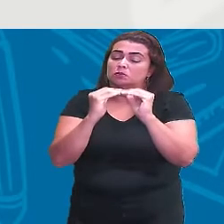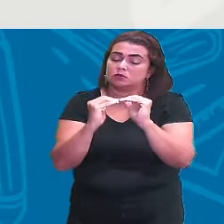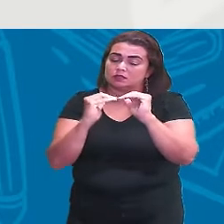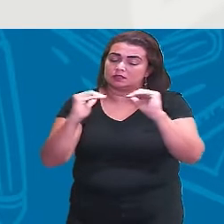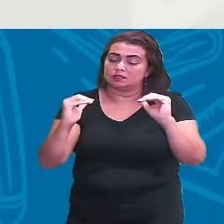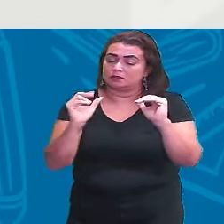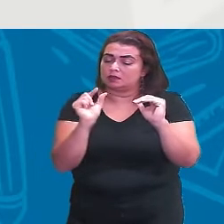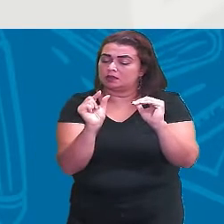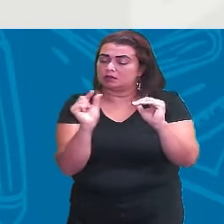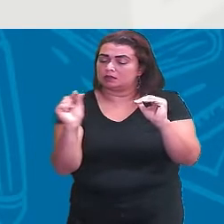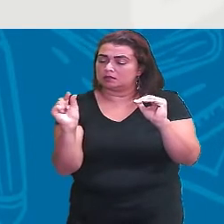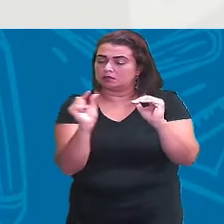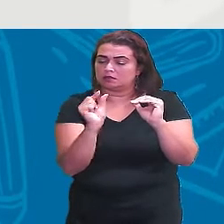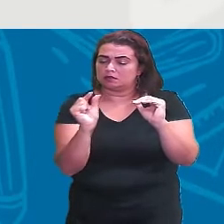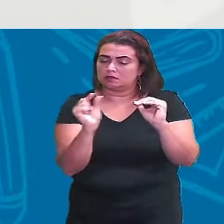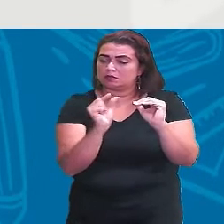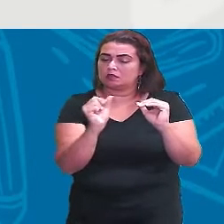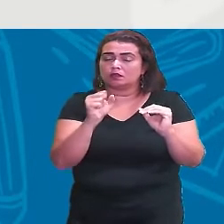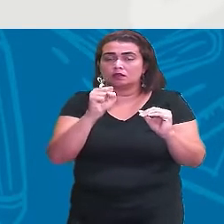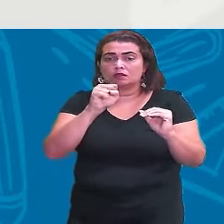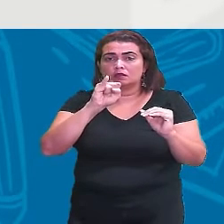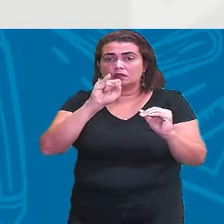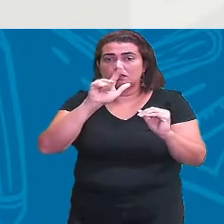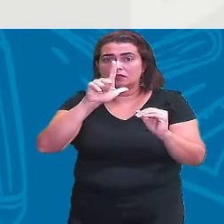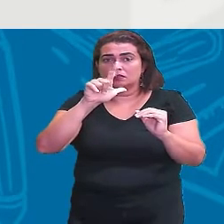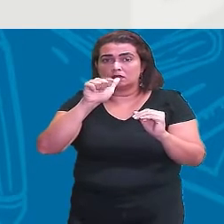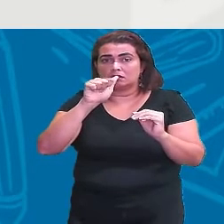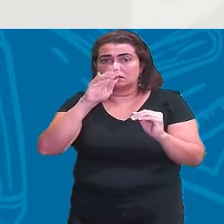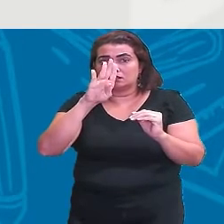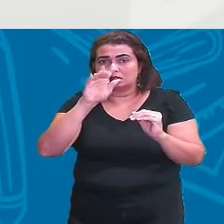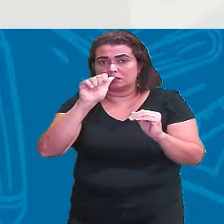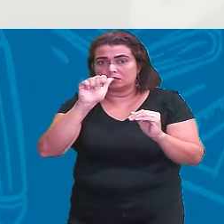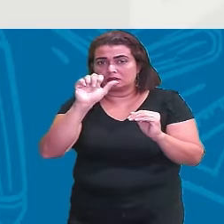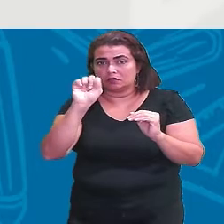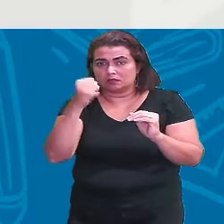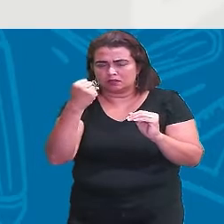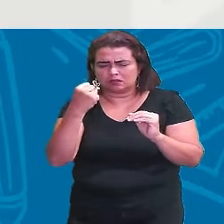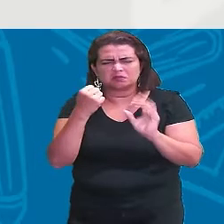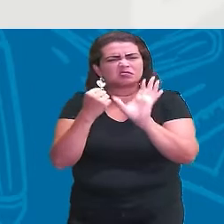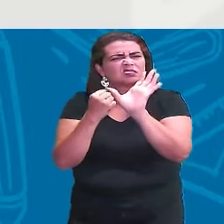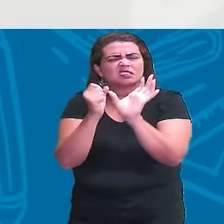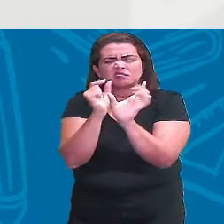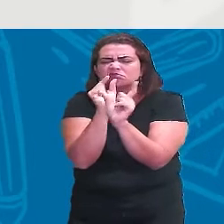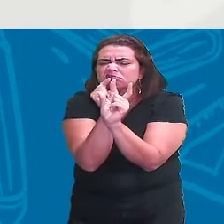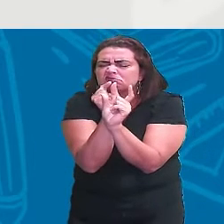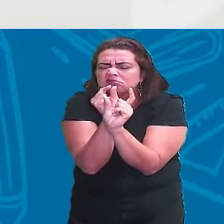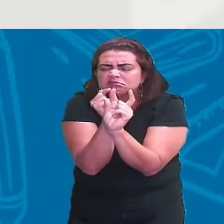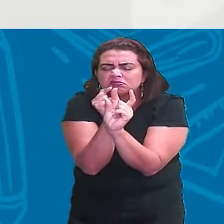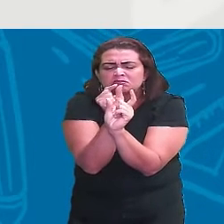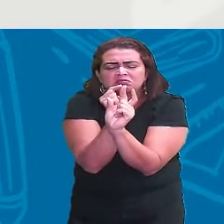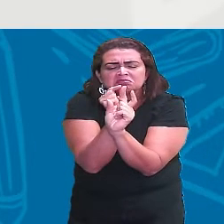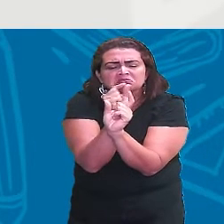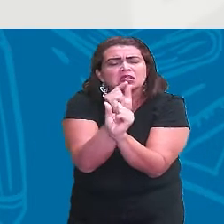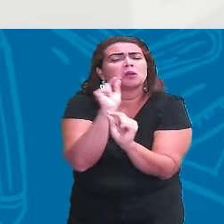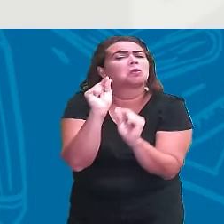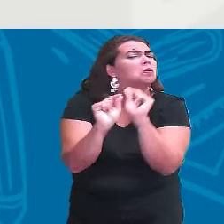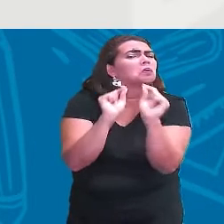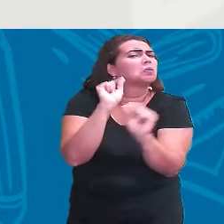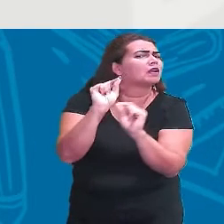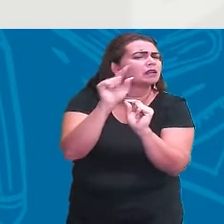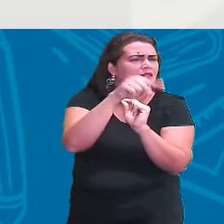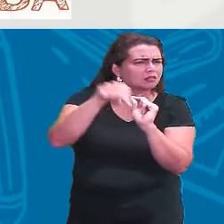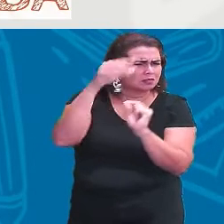é necessário dividir as sílabas, tá? Mas o que é sílaba? Vocês sabem o que é